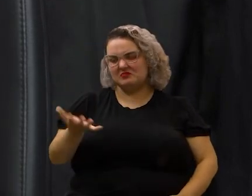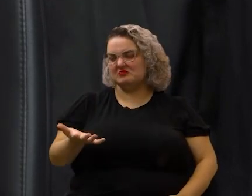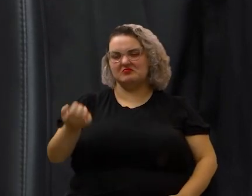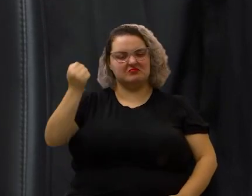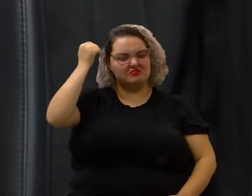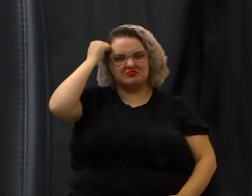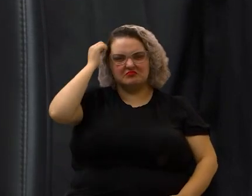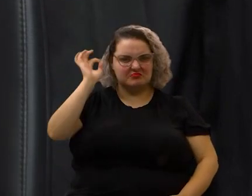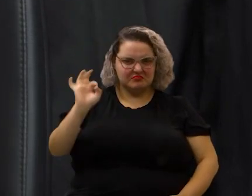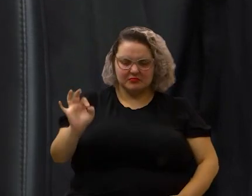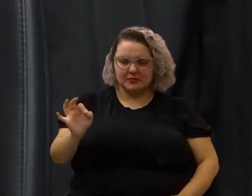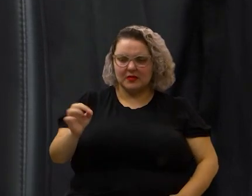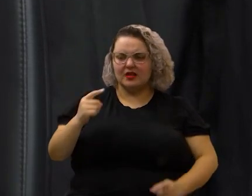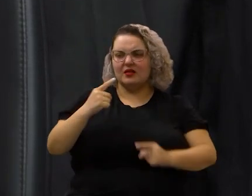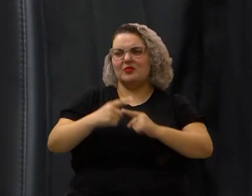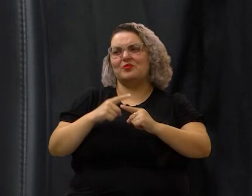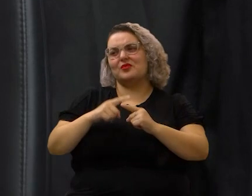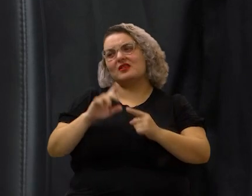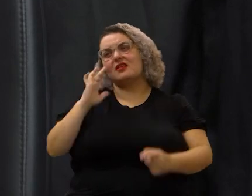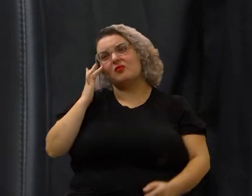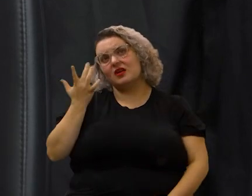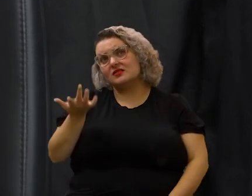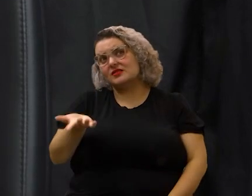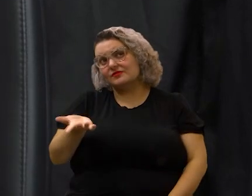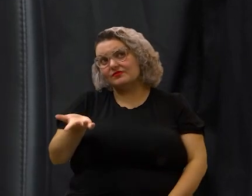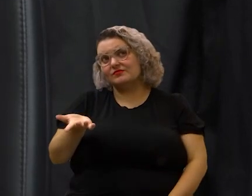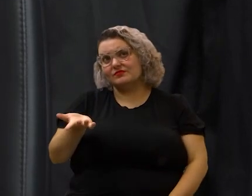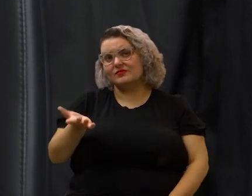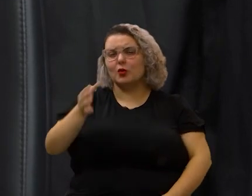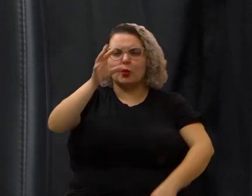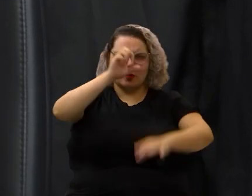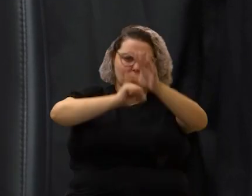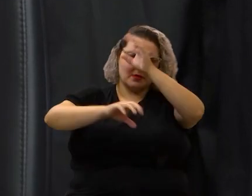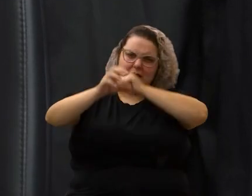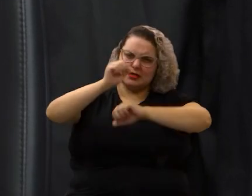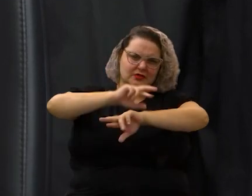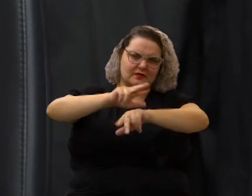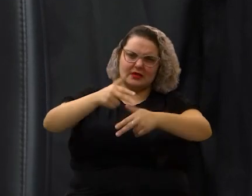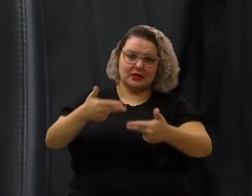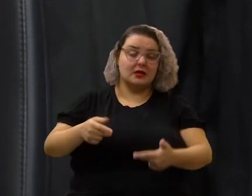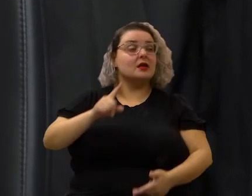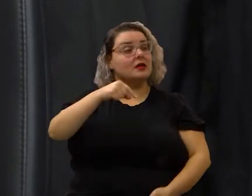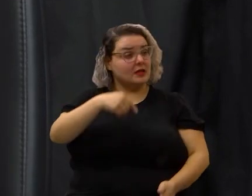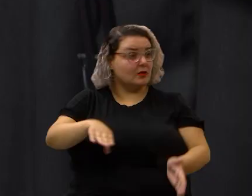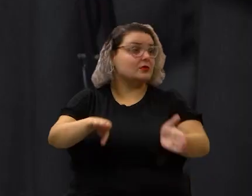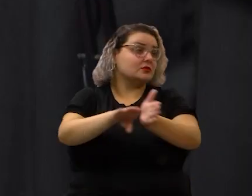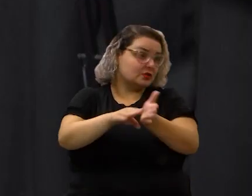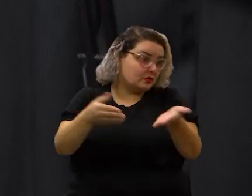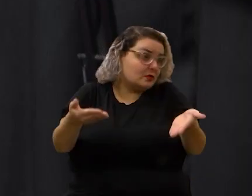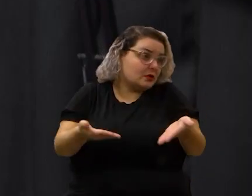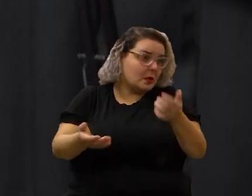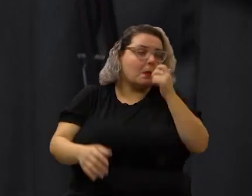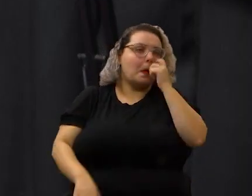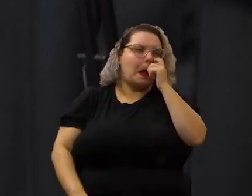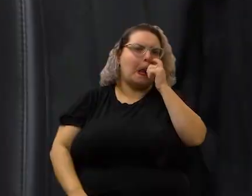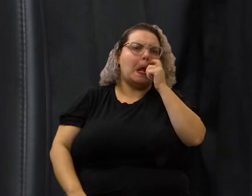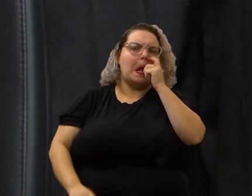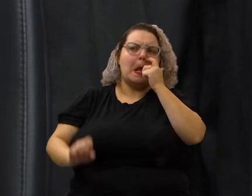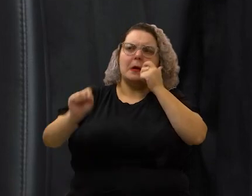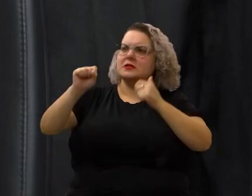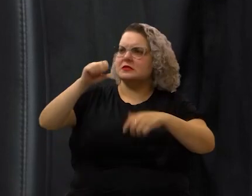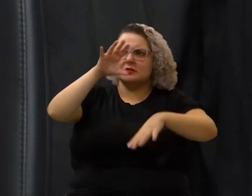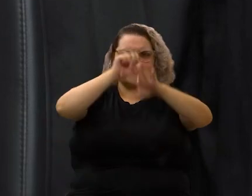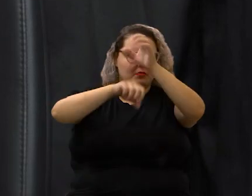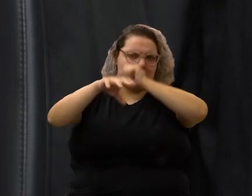né? Não Sim. me arrependo de nada porque eu acho que também eu aprendi muita coisa, E é né? o que te trouxe até aqui, né? Exato, eu me aprendi